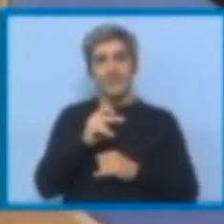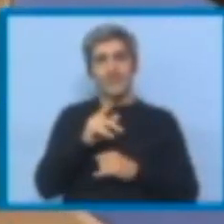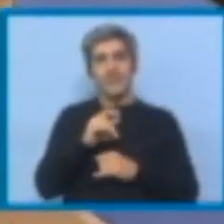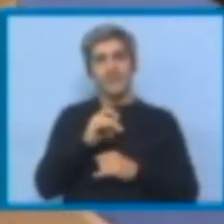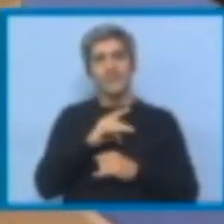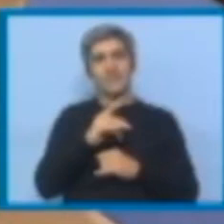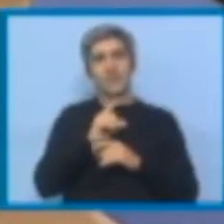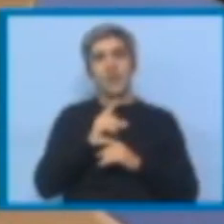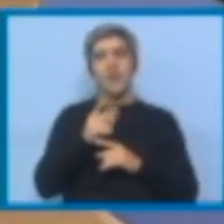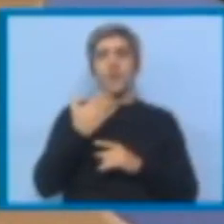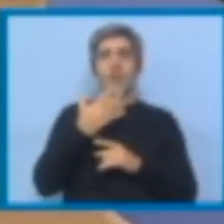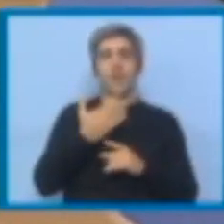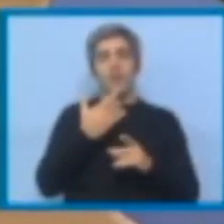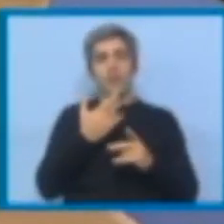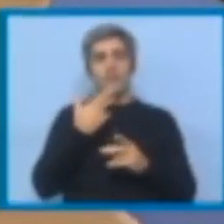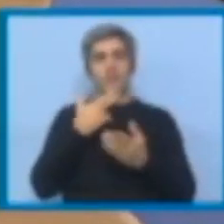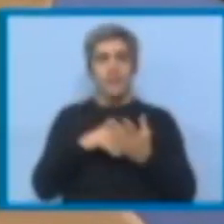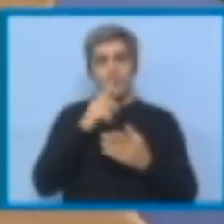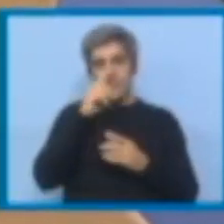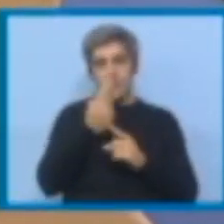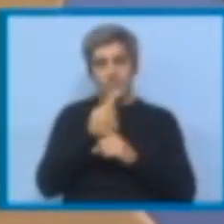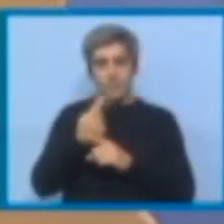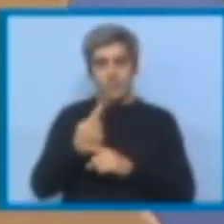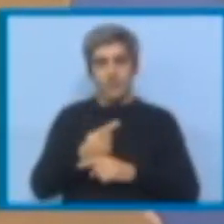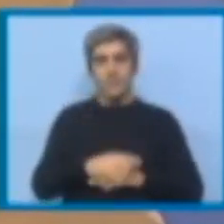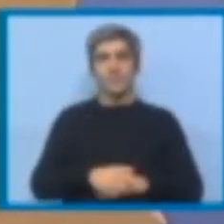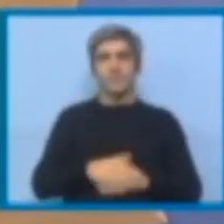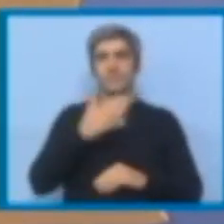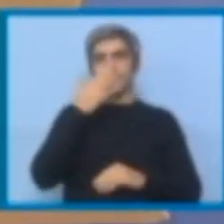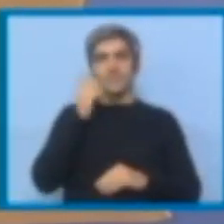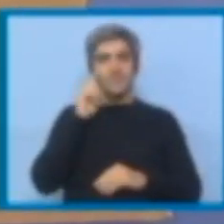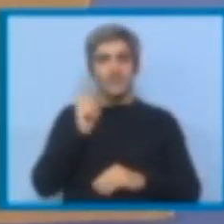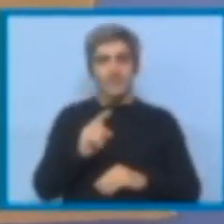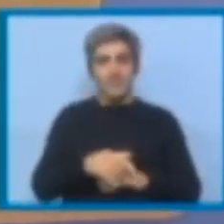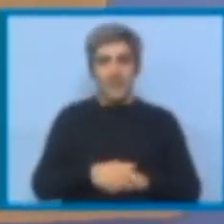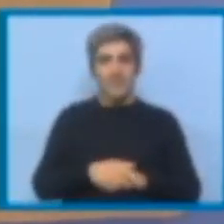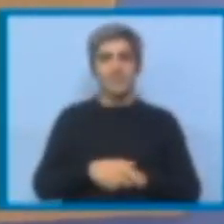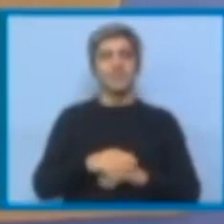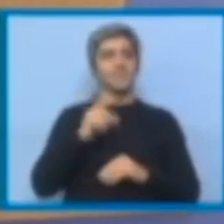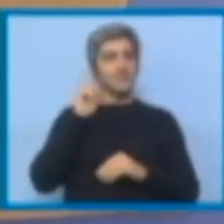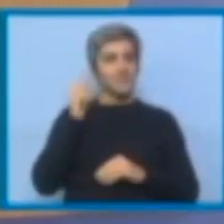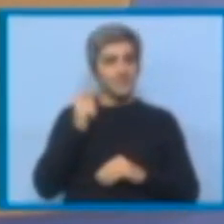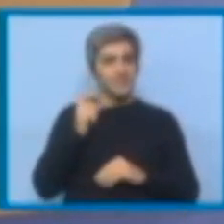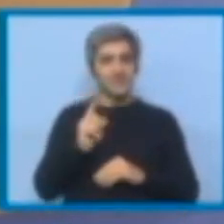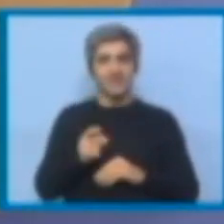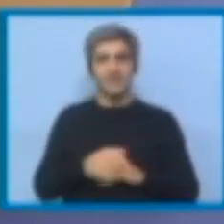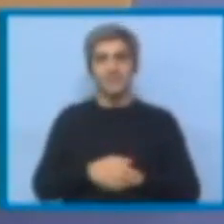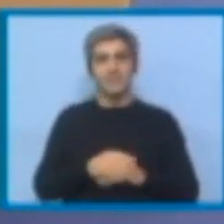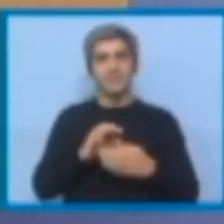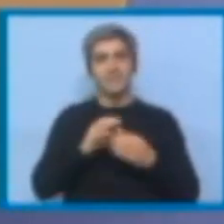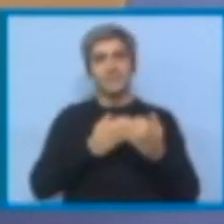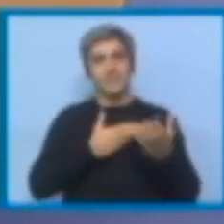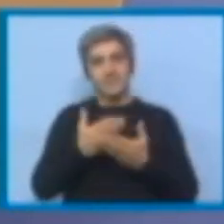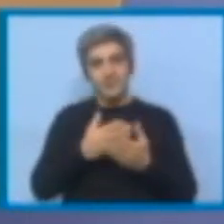relativizarmos a verdade e a mentira das coisas. Não é? Parece que não é importante e é fundamental. Na relação uns com os outros, na